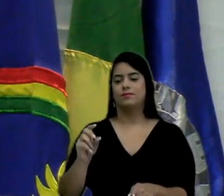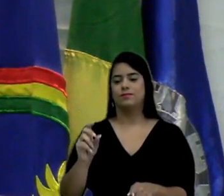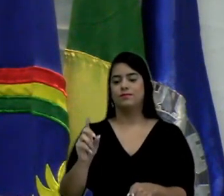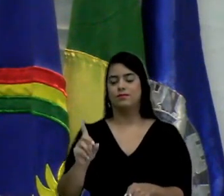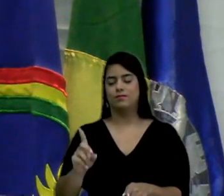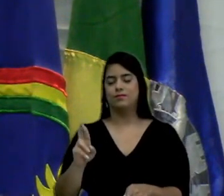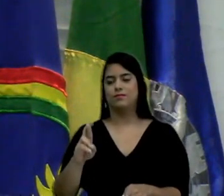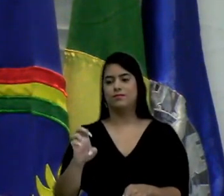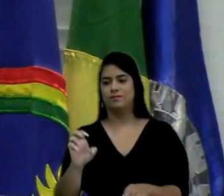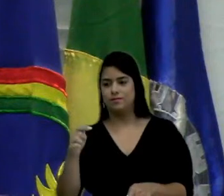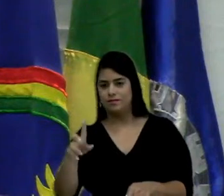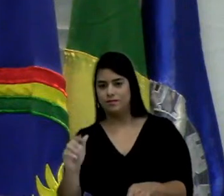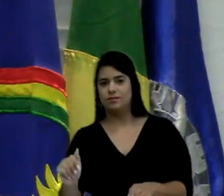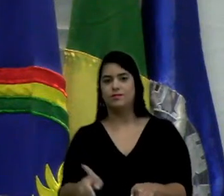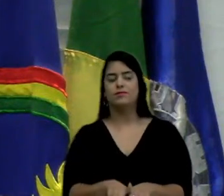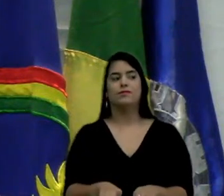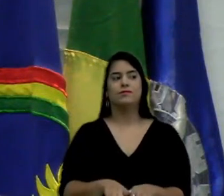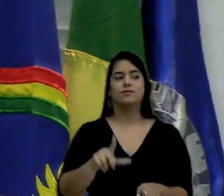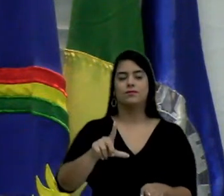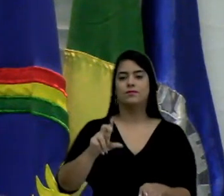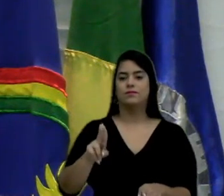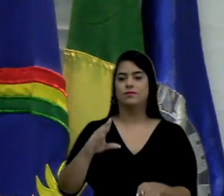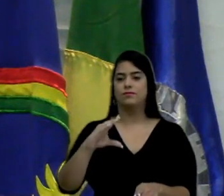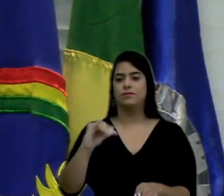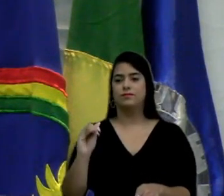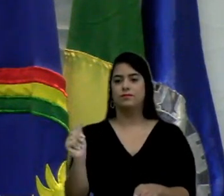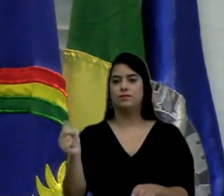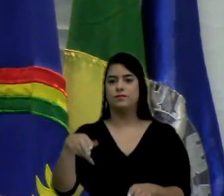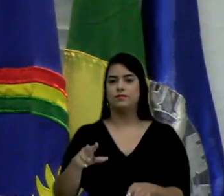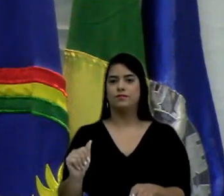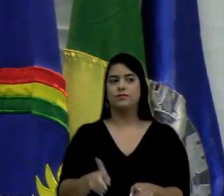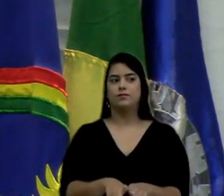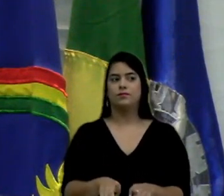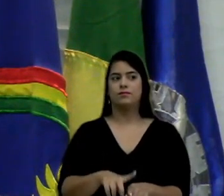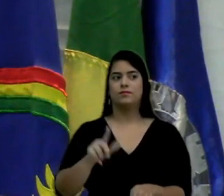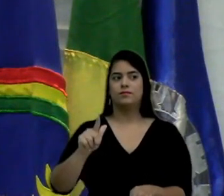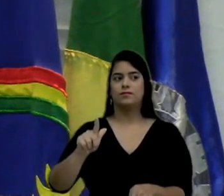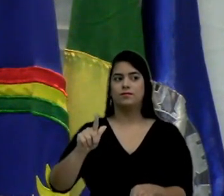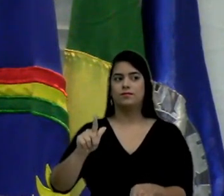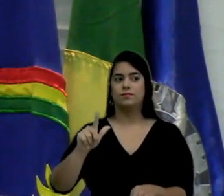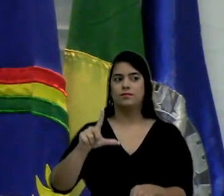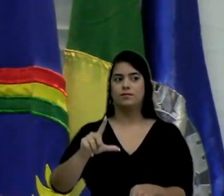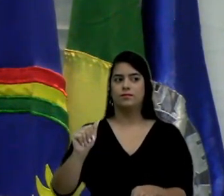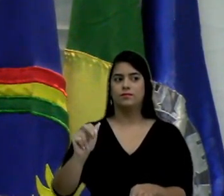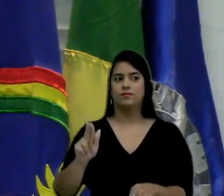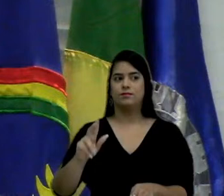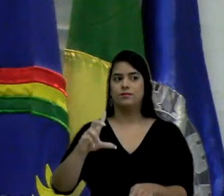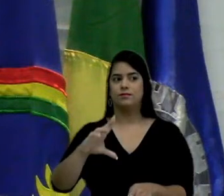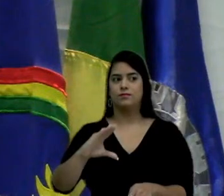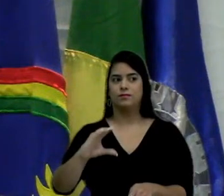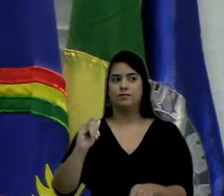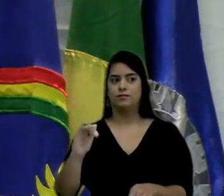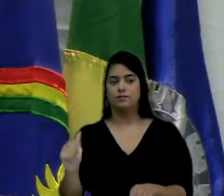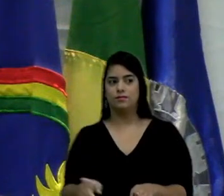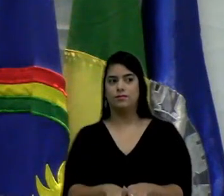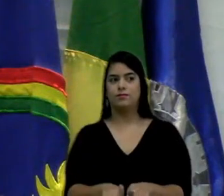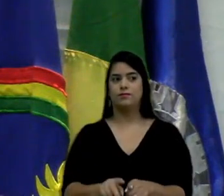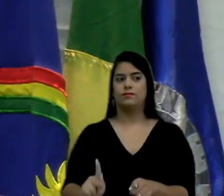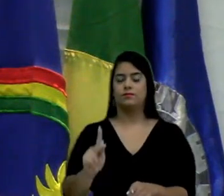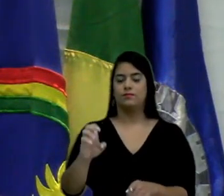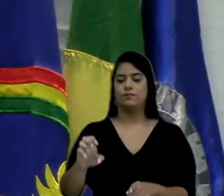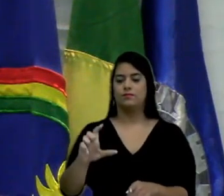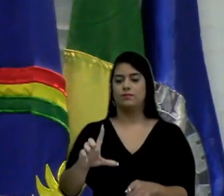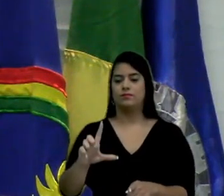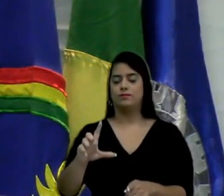amigo Acácio Luciana Carvalho Gláucia glaucinha do lava jato Kev Valério Angélica